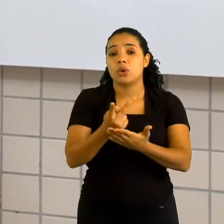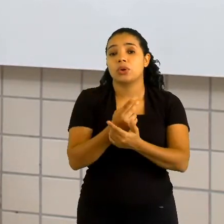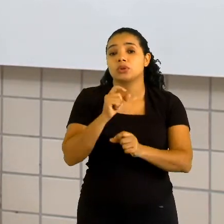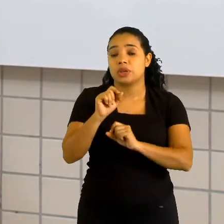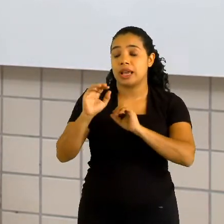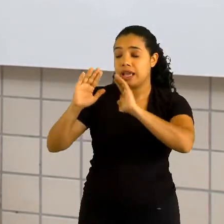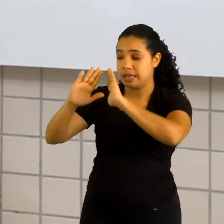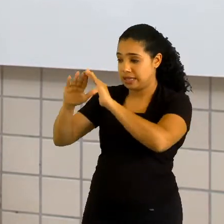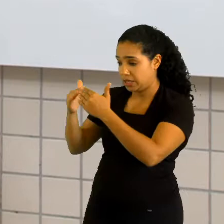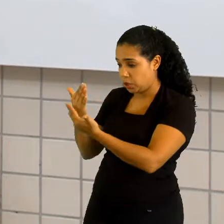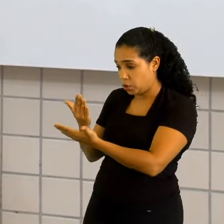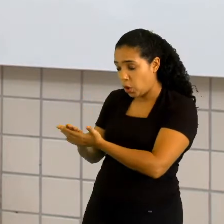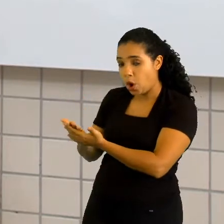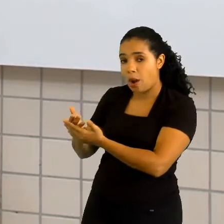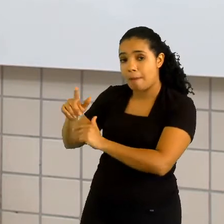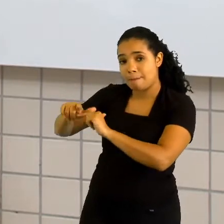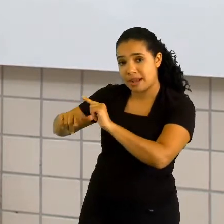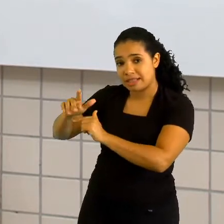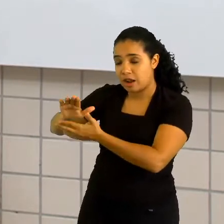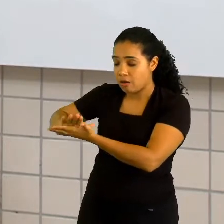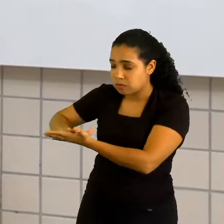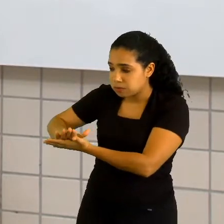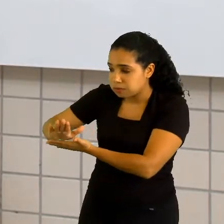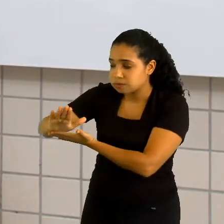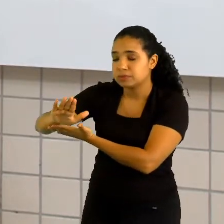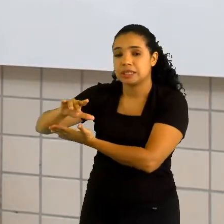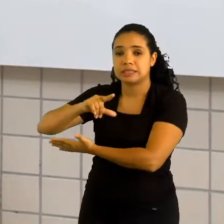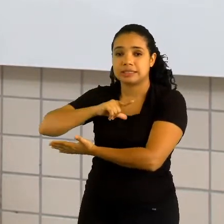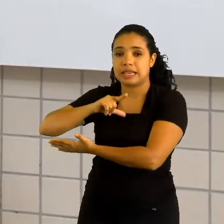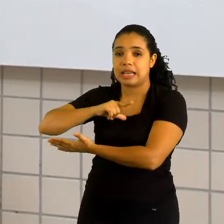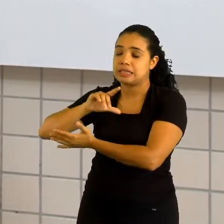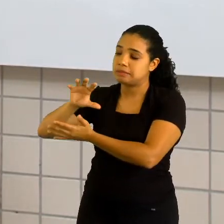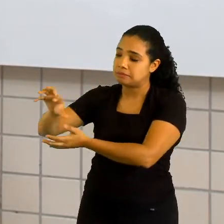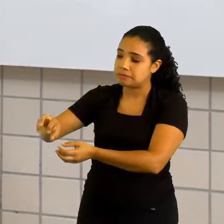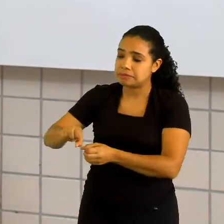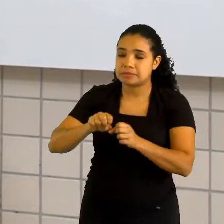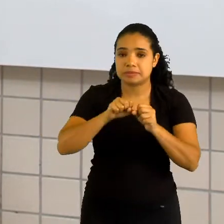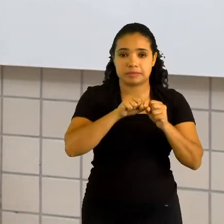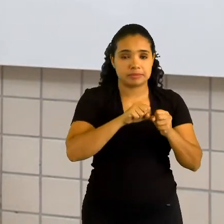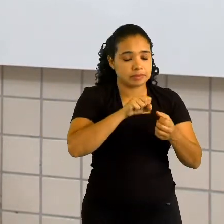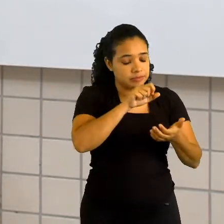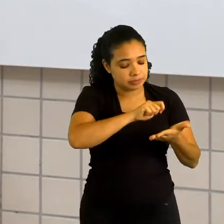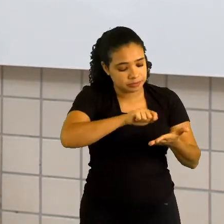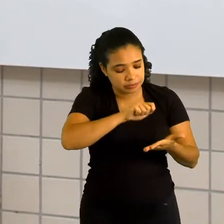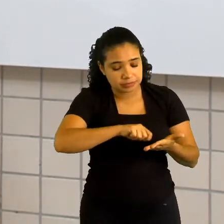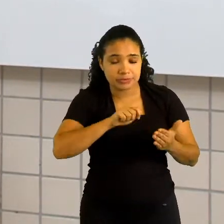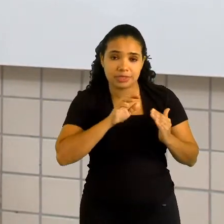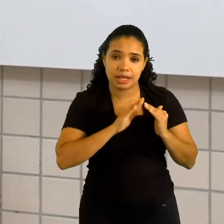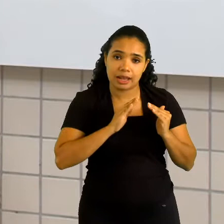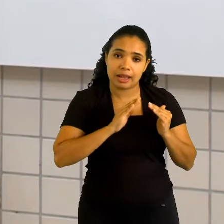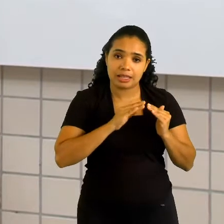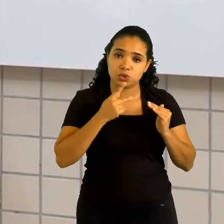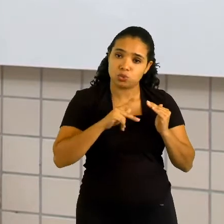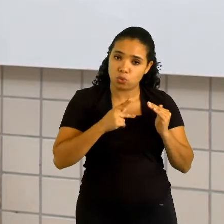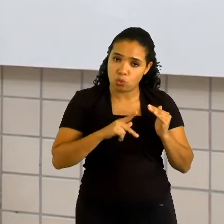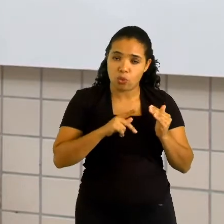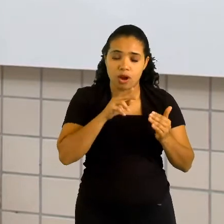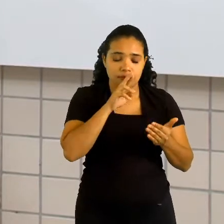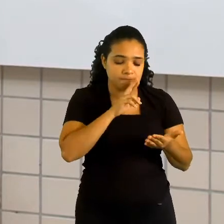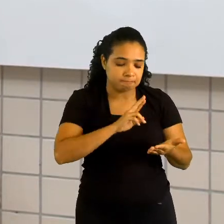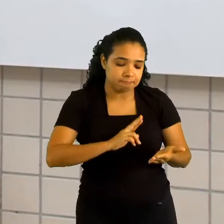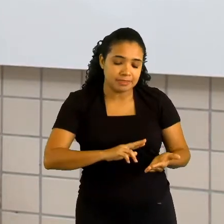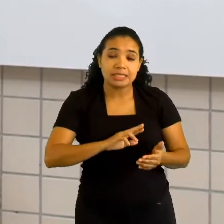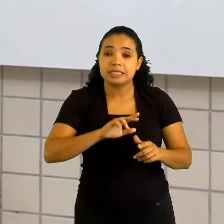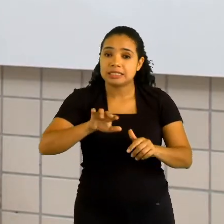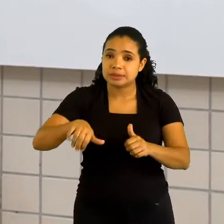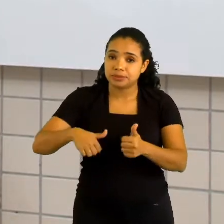está sendo disponibilizado material impresso. Você também pode ir até a escola, as atividades estão impressas e você pode acompanhar também as aulas pelo